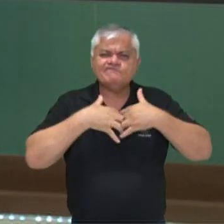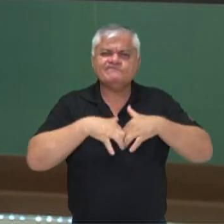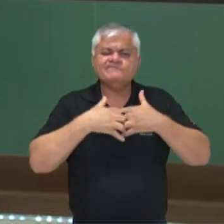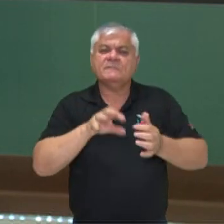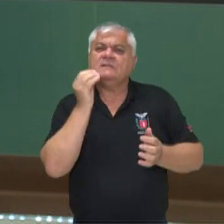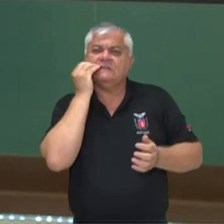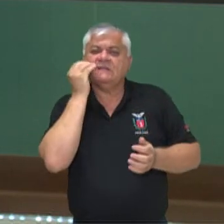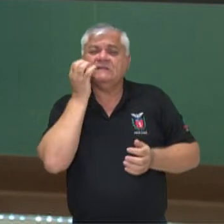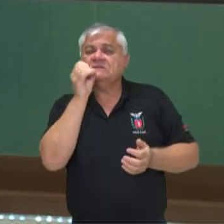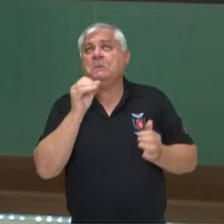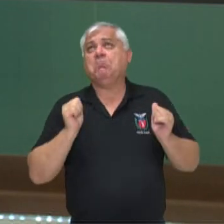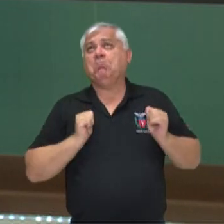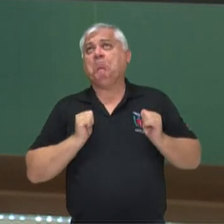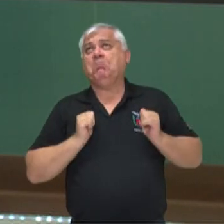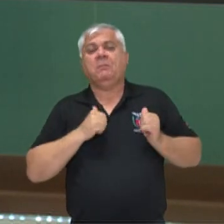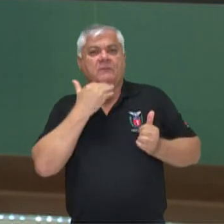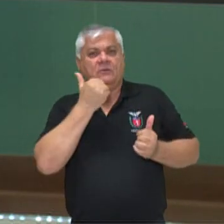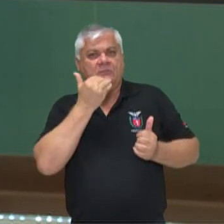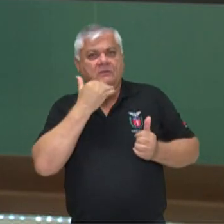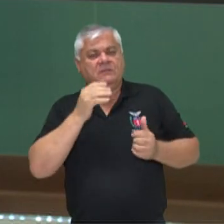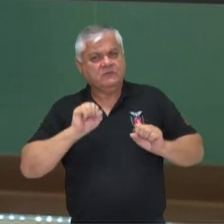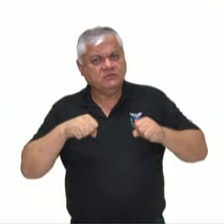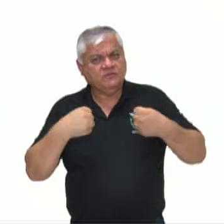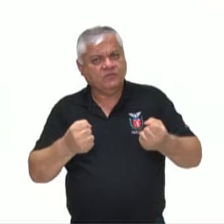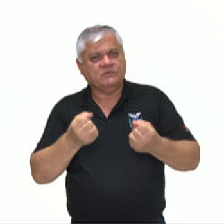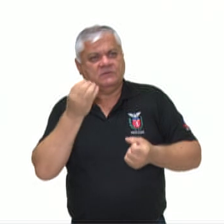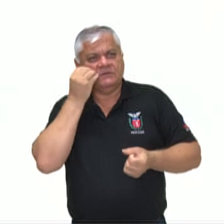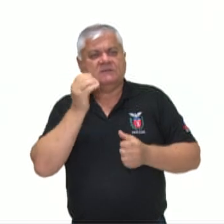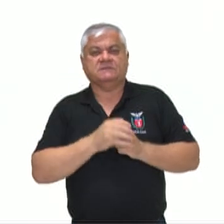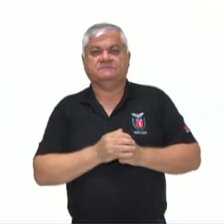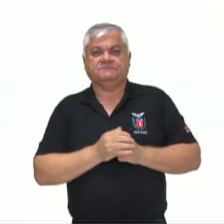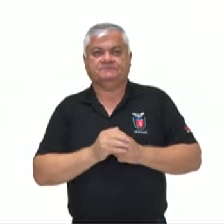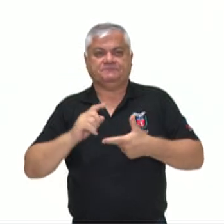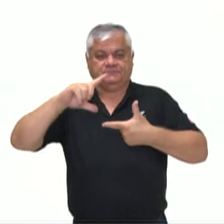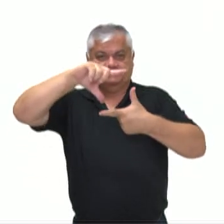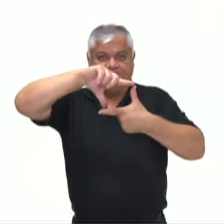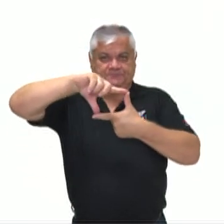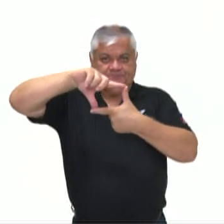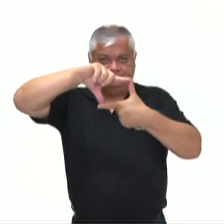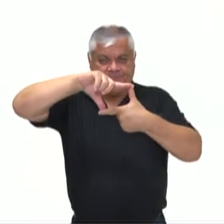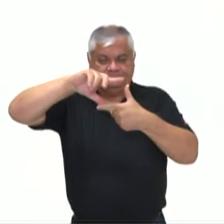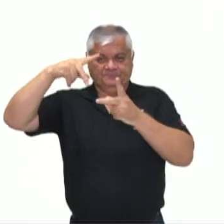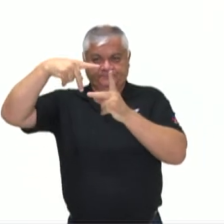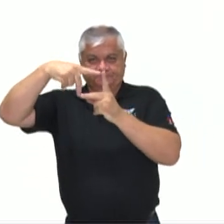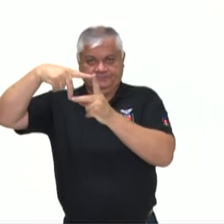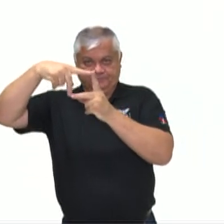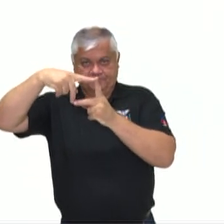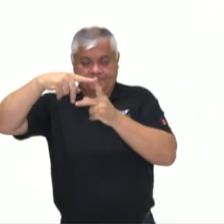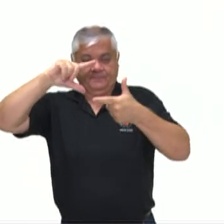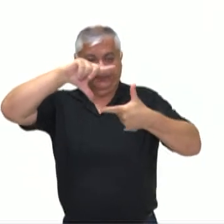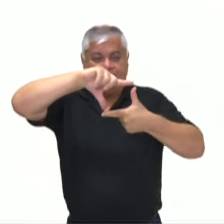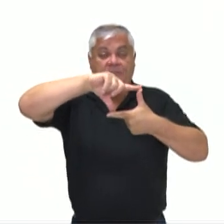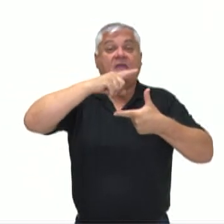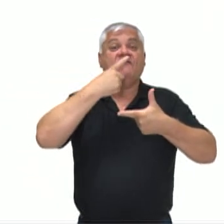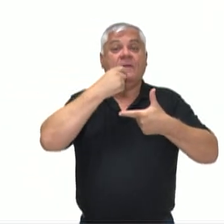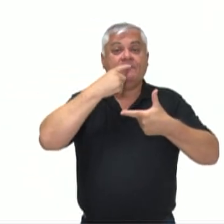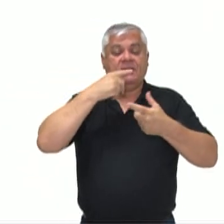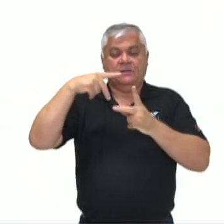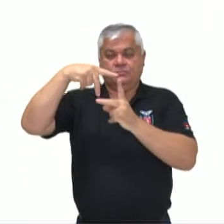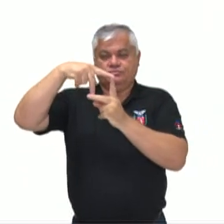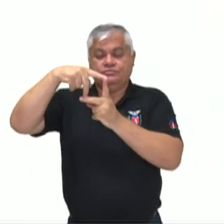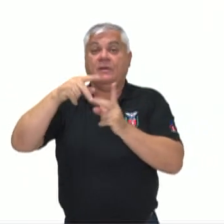tenta, nunca consegue. Olha lá. O retângulo e o quadrado abaixo têm a mesma